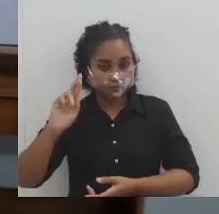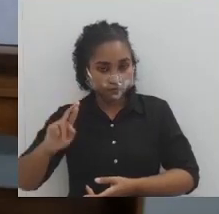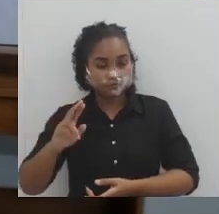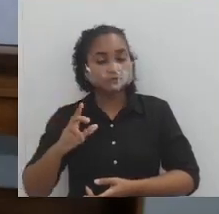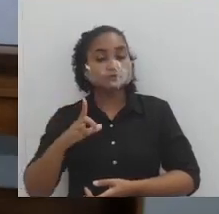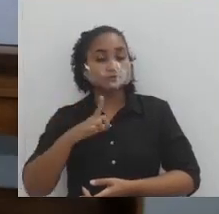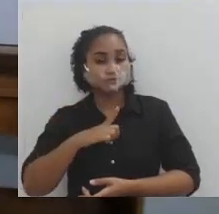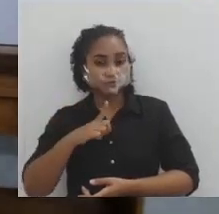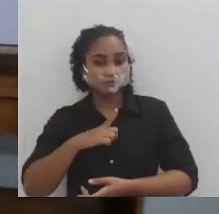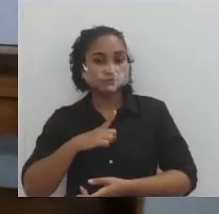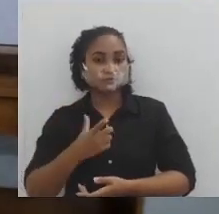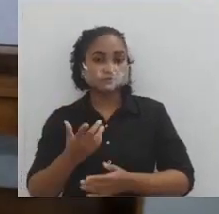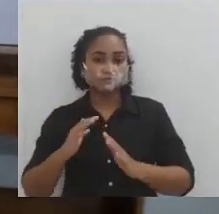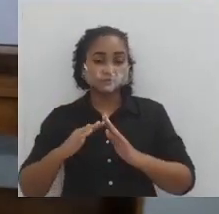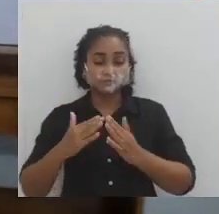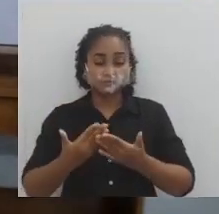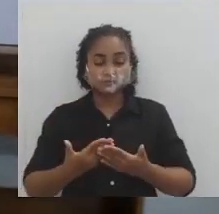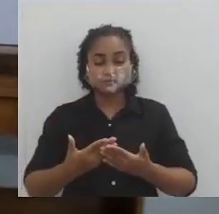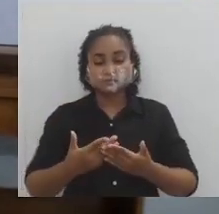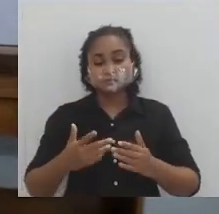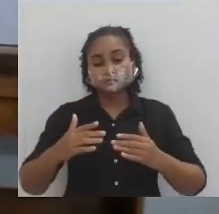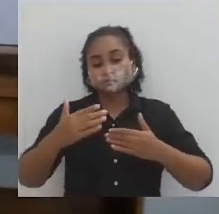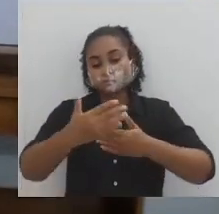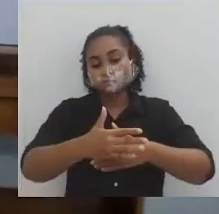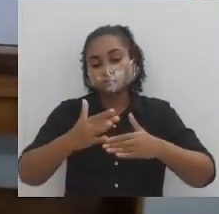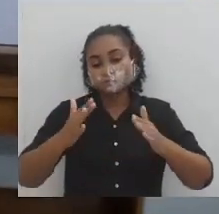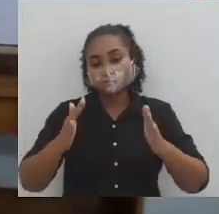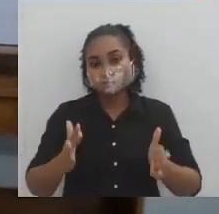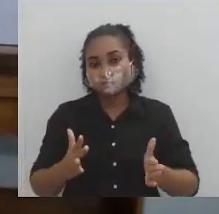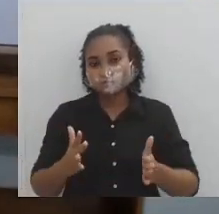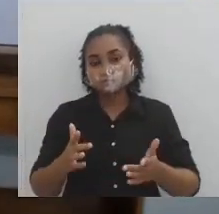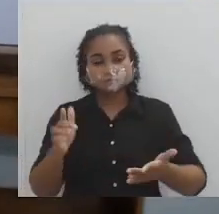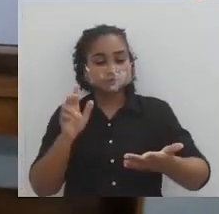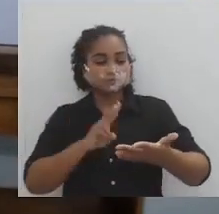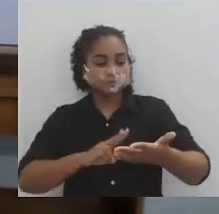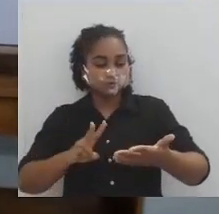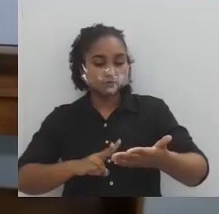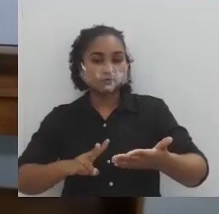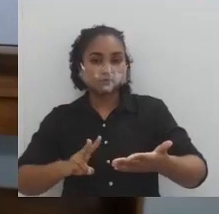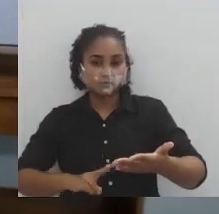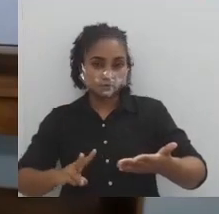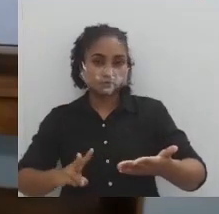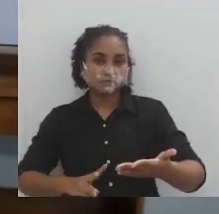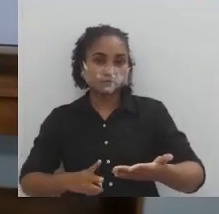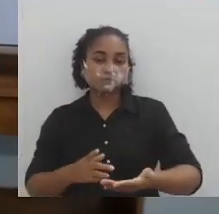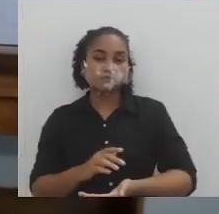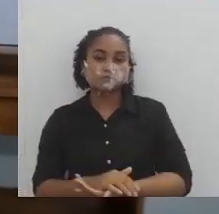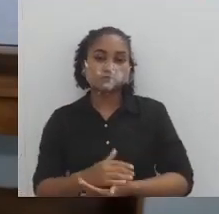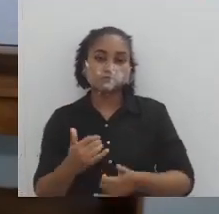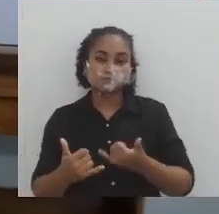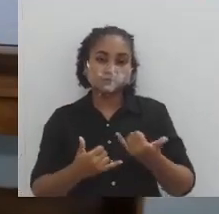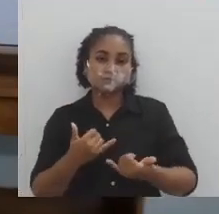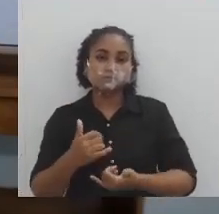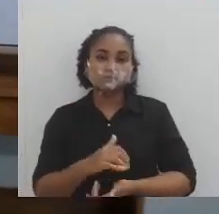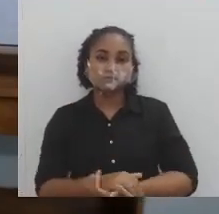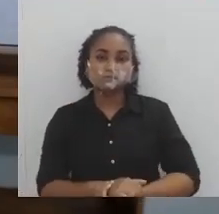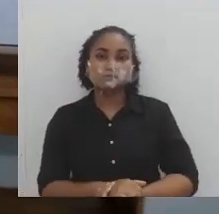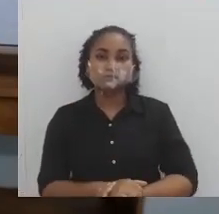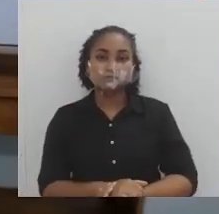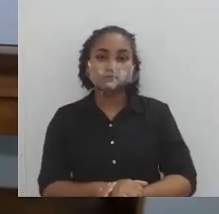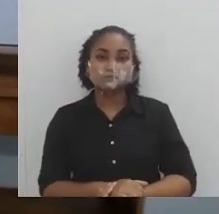temos uma sala que é de leitura, de jogos e leituras. Então, esse